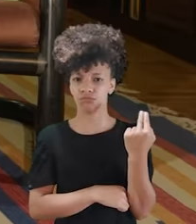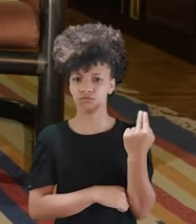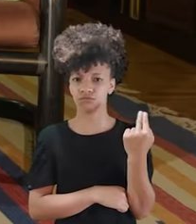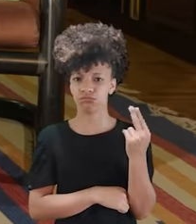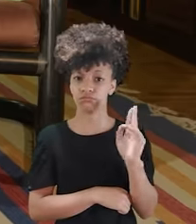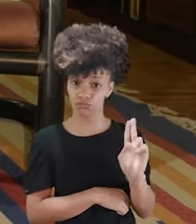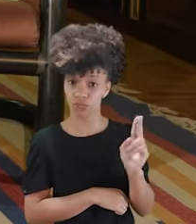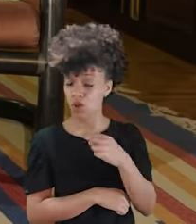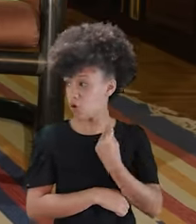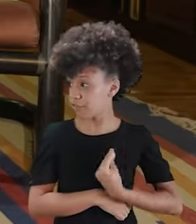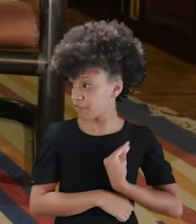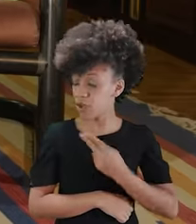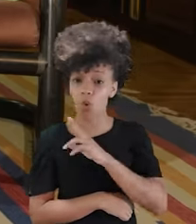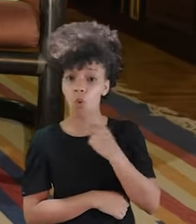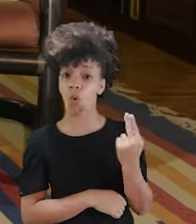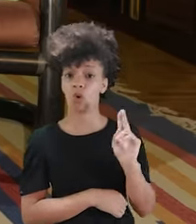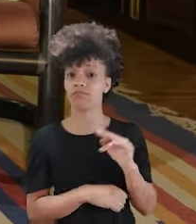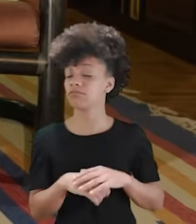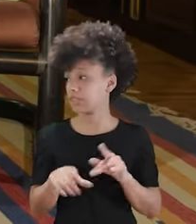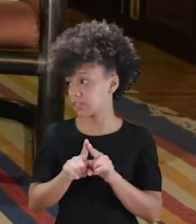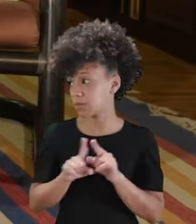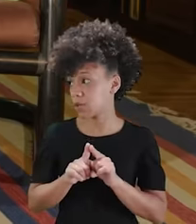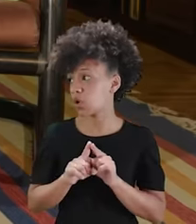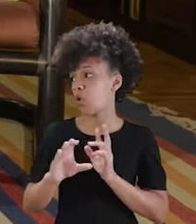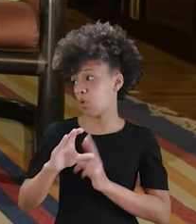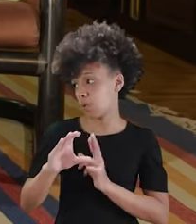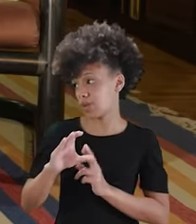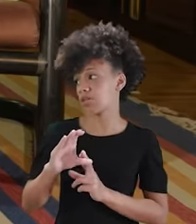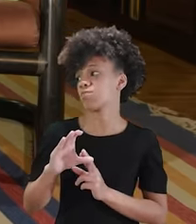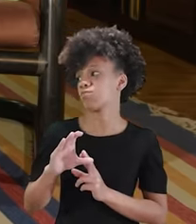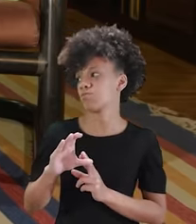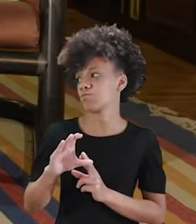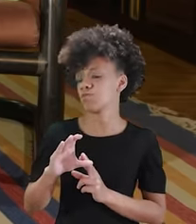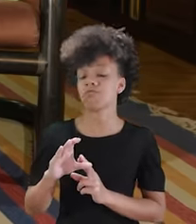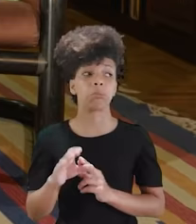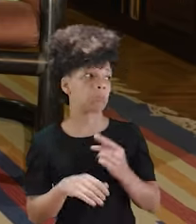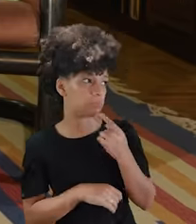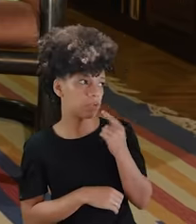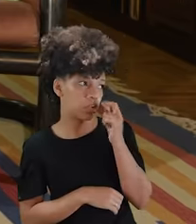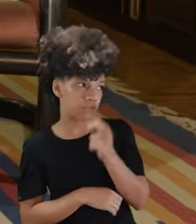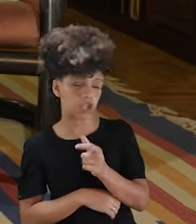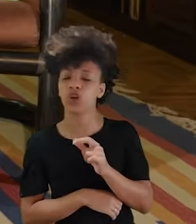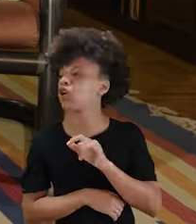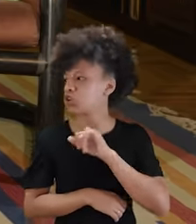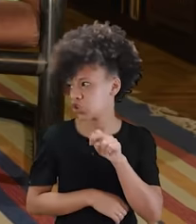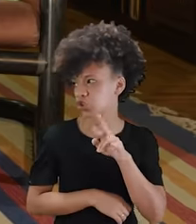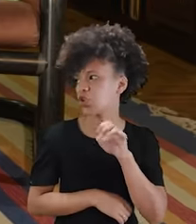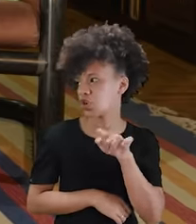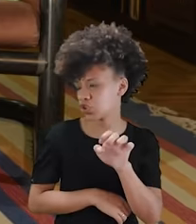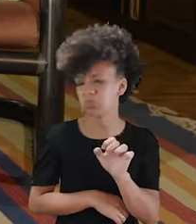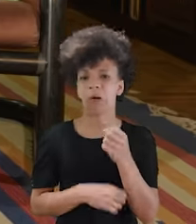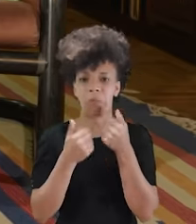do comunismo se eu ia ver o Jorge vale a pena muito ver é só nós melhores fotos que eu já tive na dentro e é muito legal que assim eu tô